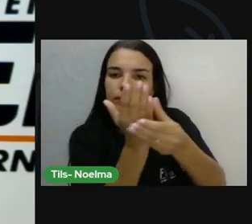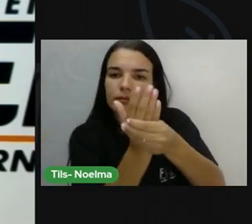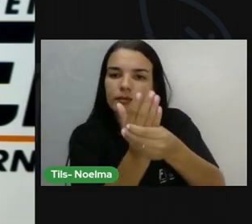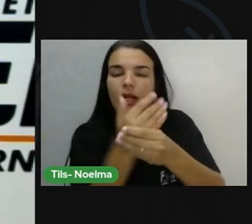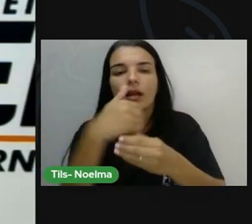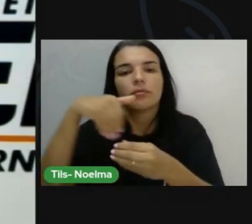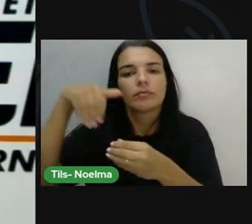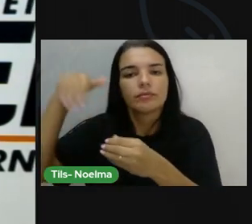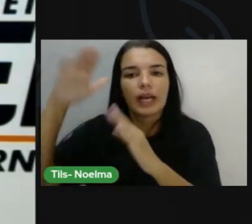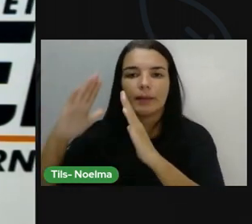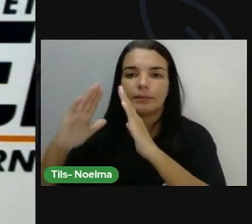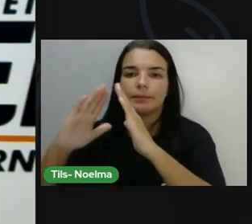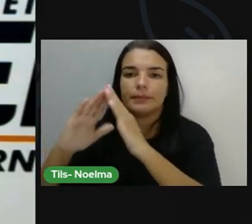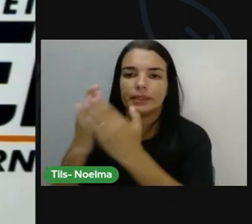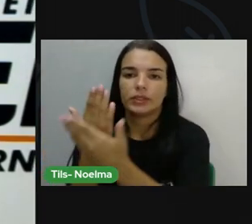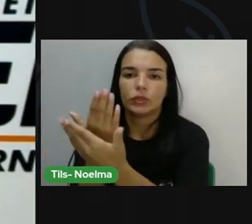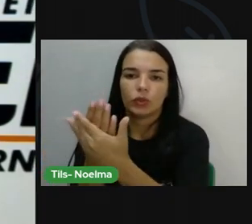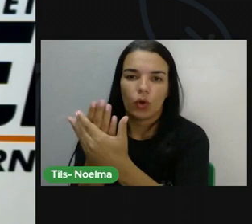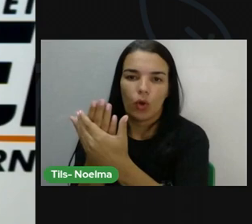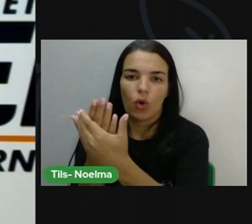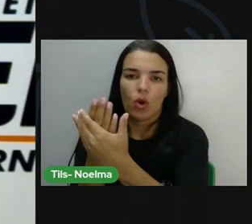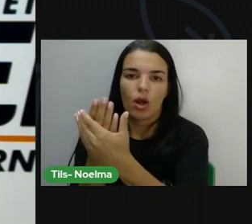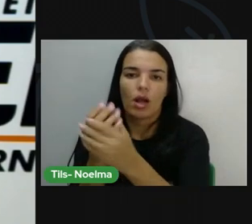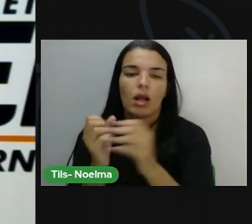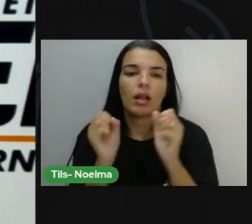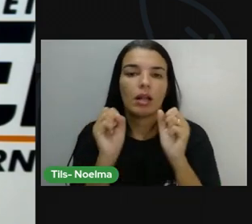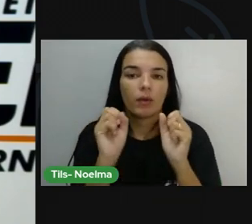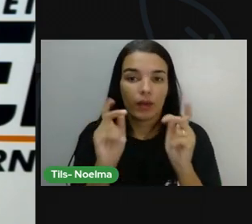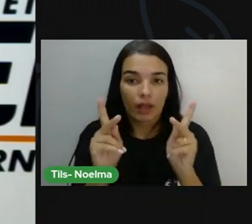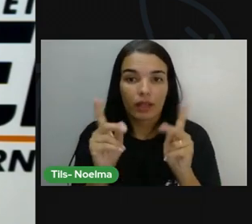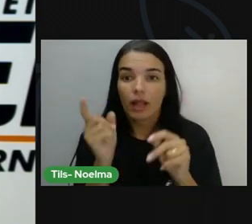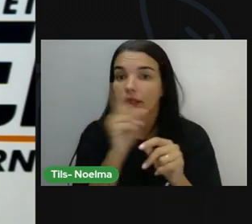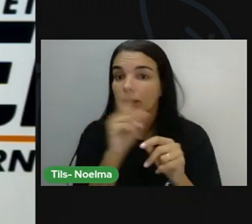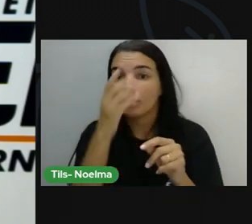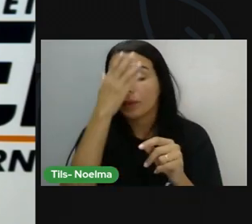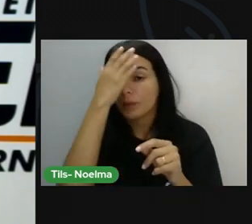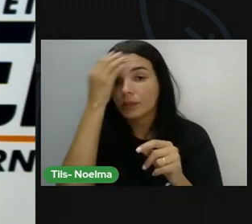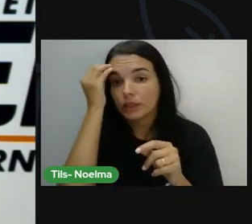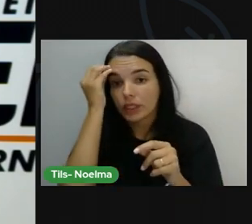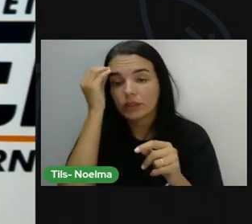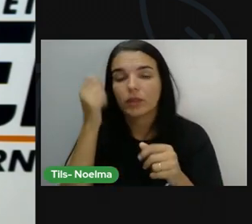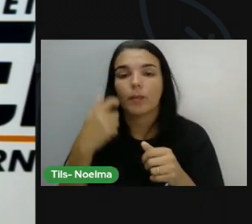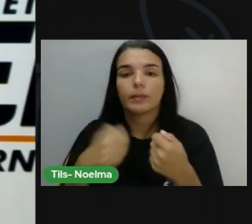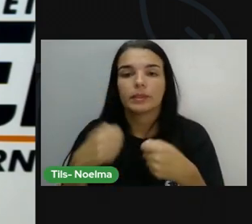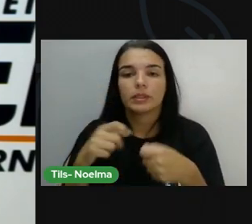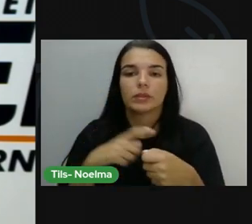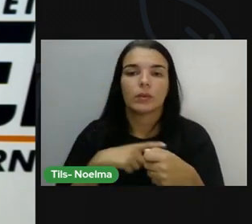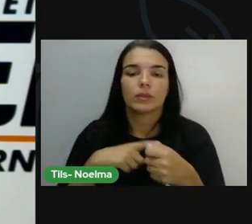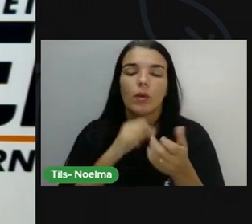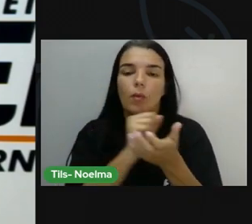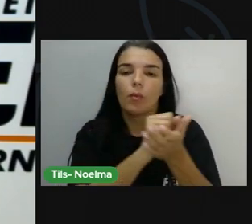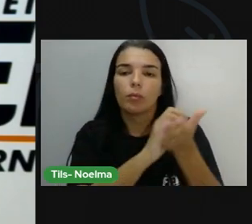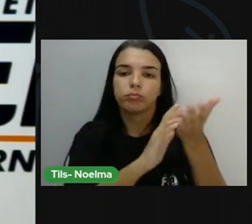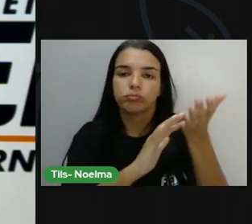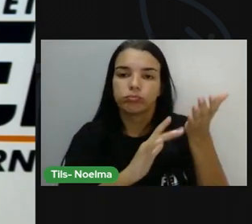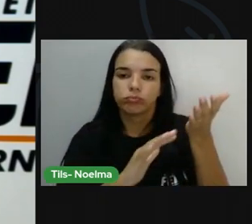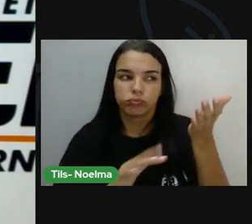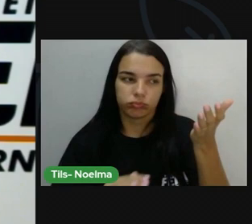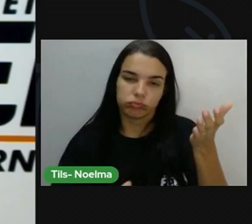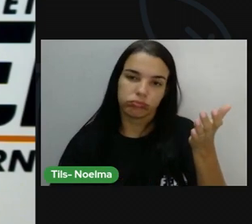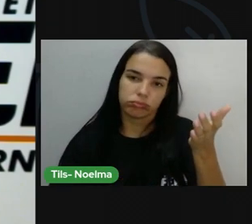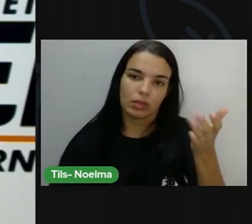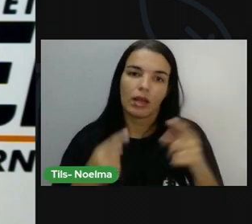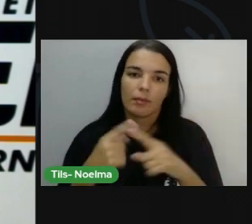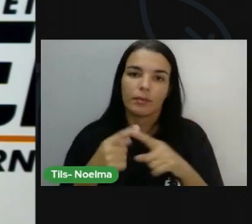junto com as orientações aí, devem ser devolvidos à escola, para que seus professores possam fazer as correções